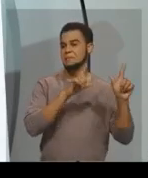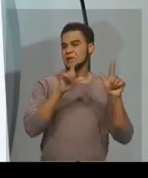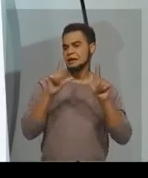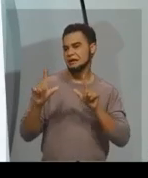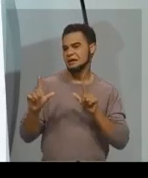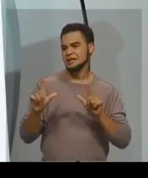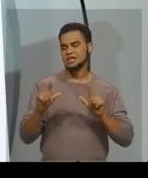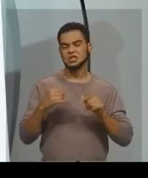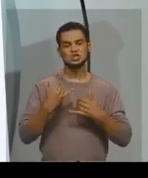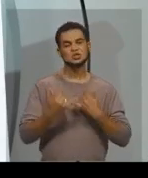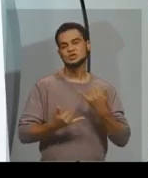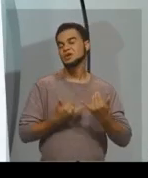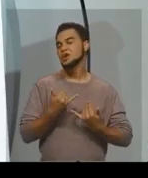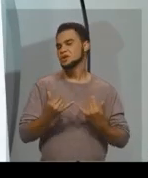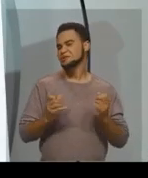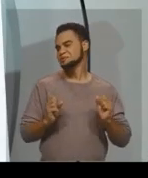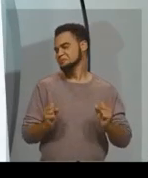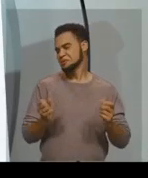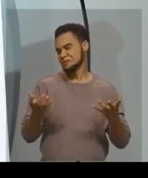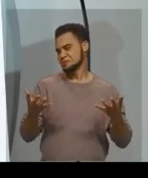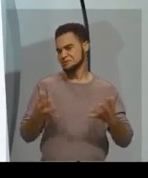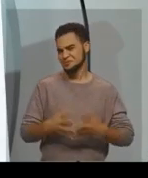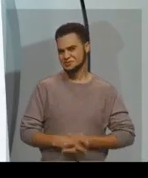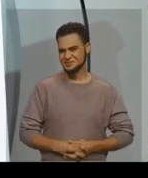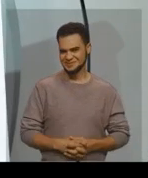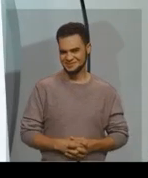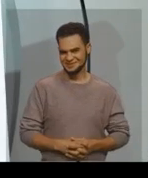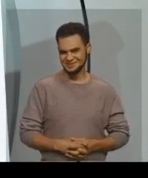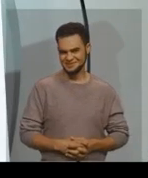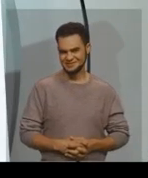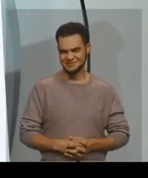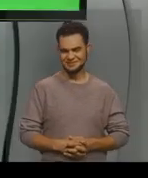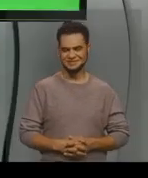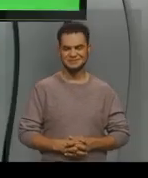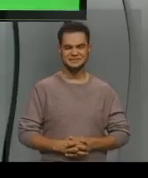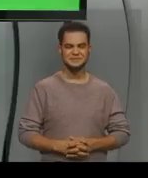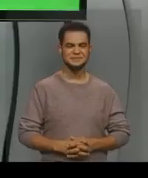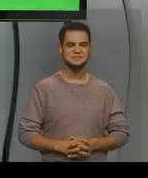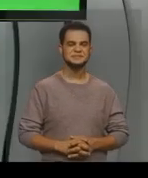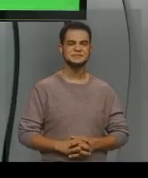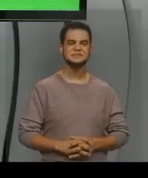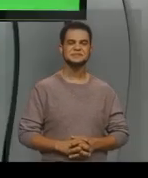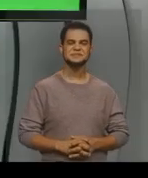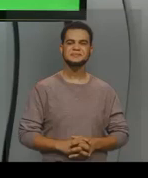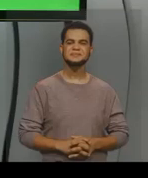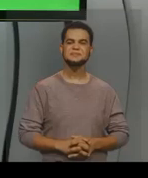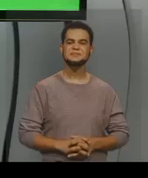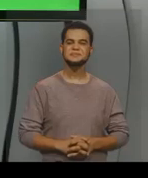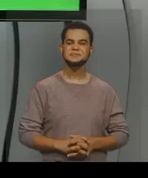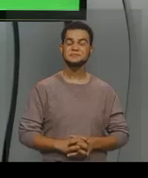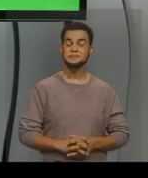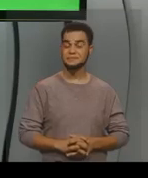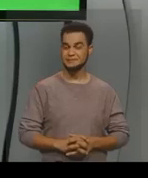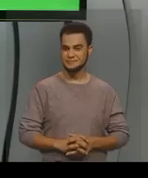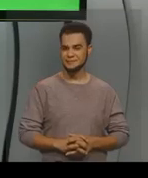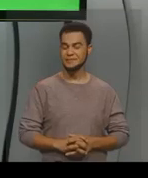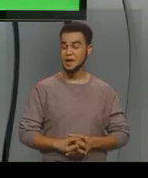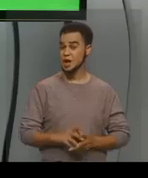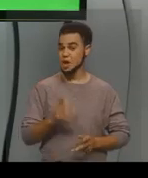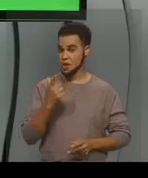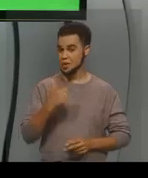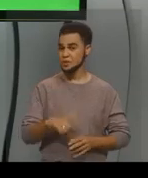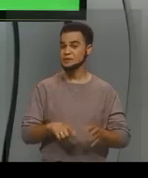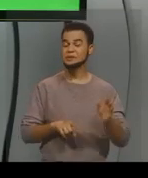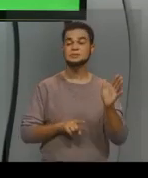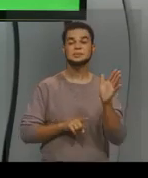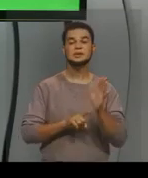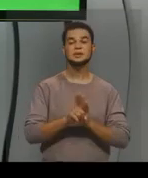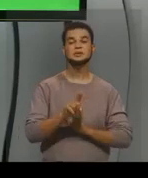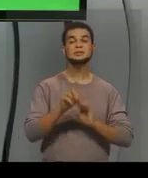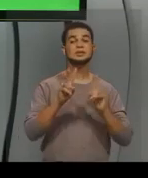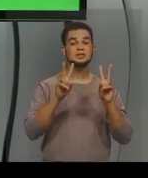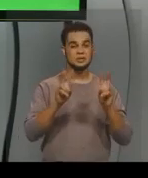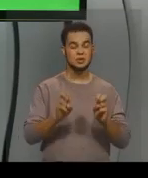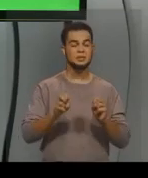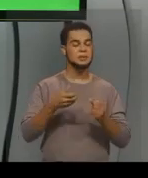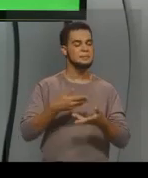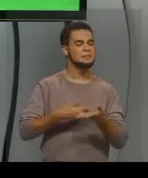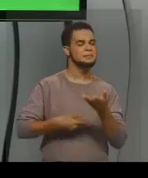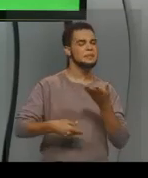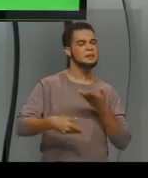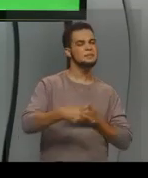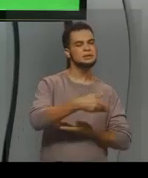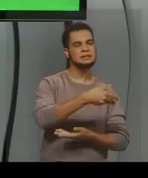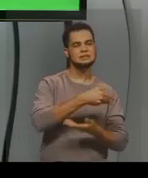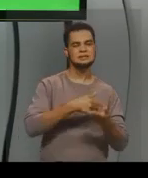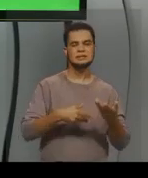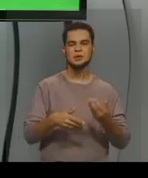tá bom? Obrigado. A próxima pergunta também é sobre permutação, Flávio. Uma pergunta do 2º ano.